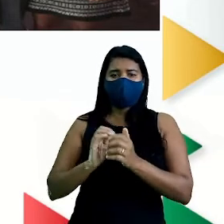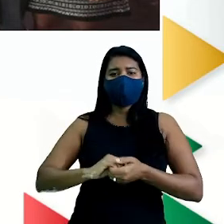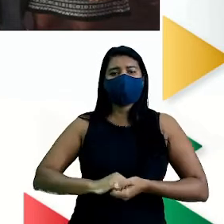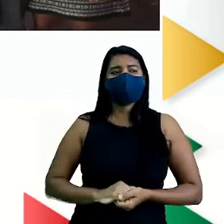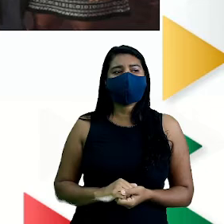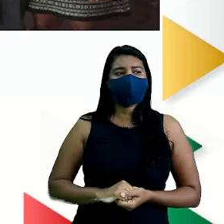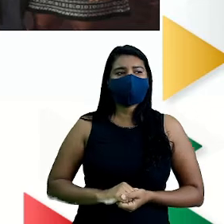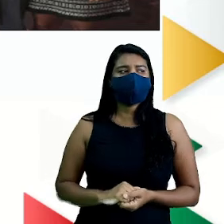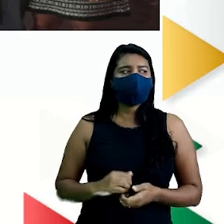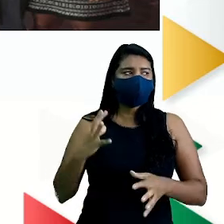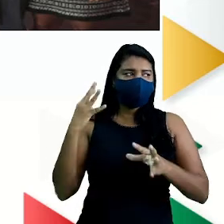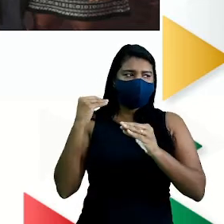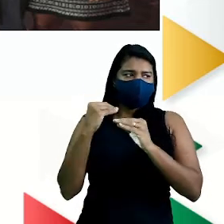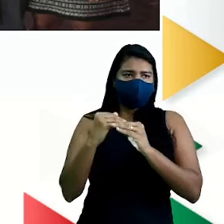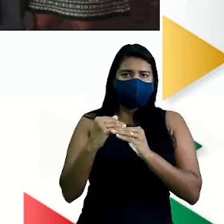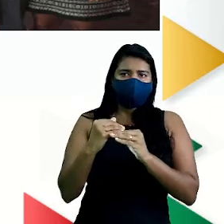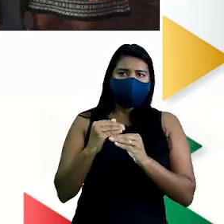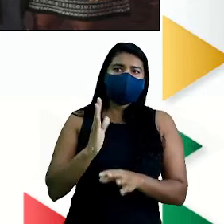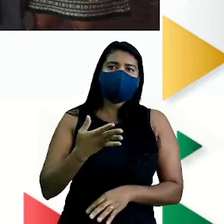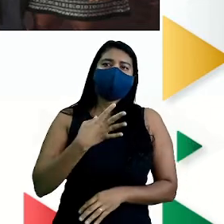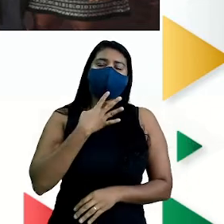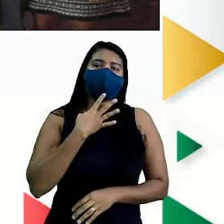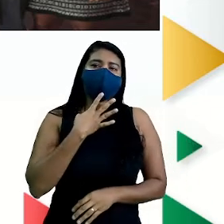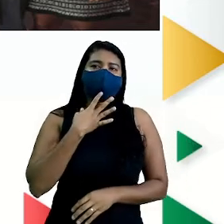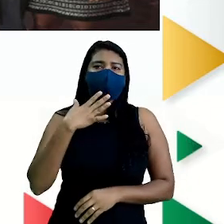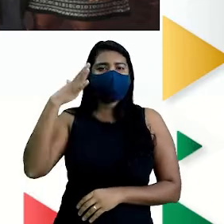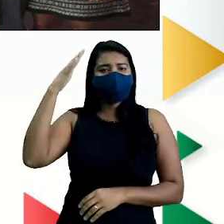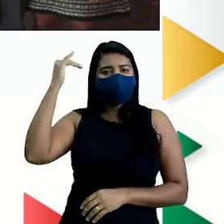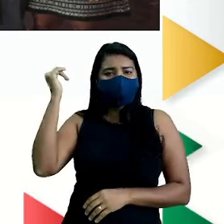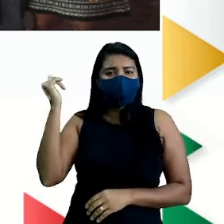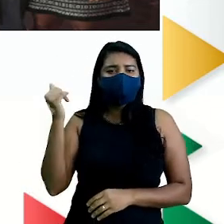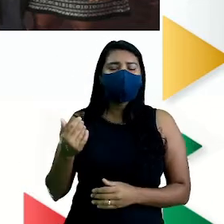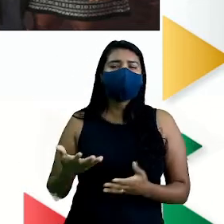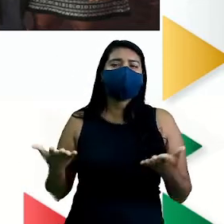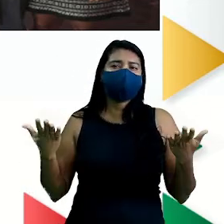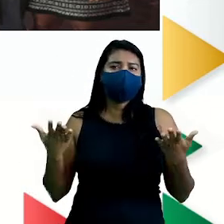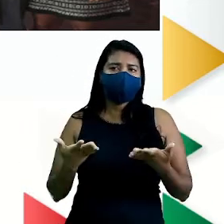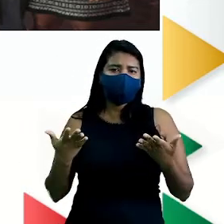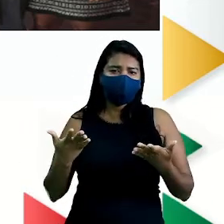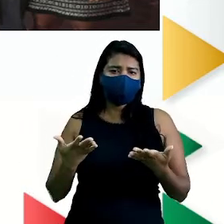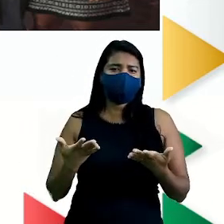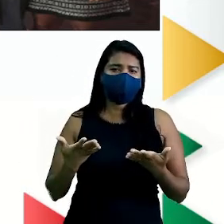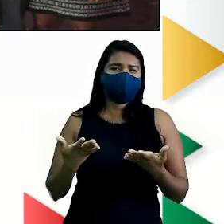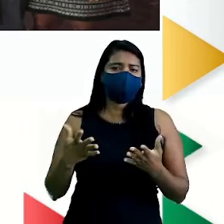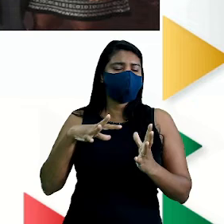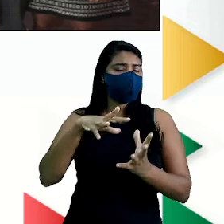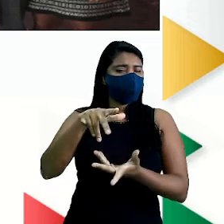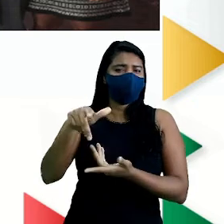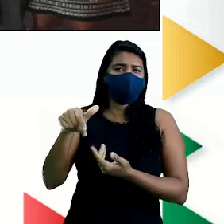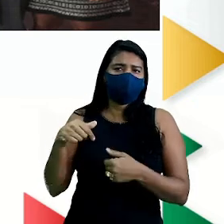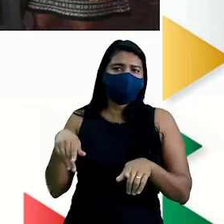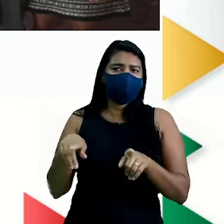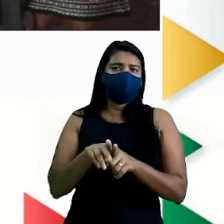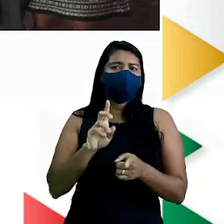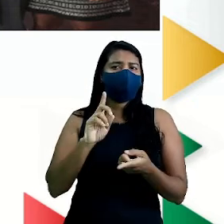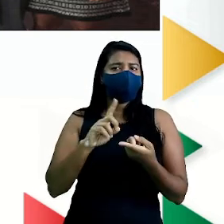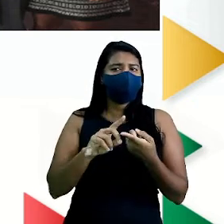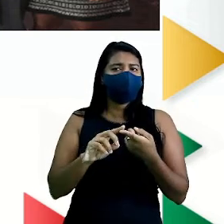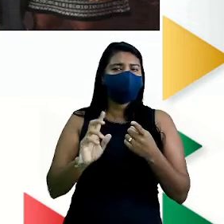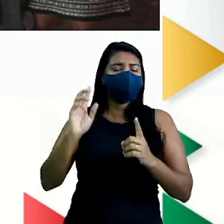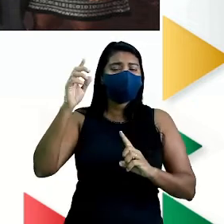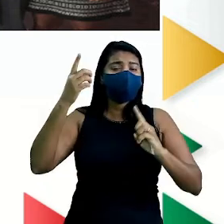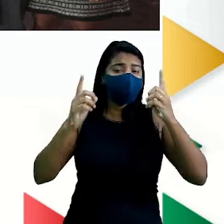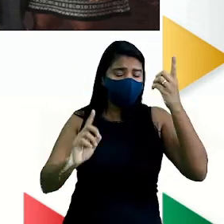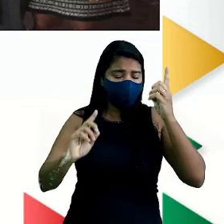um ritmo, né, bastante conhecido, bastante popular, que, né, é patrimônio mundial também da humanidade. Né? O frevo